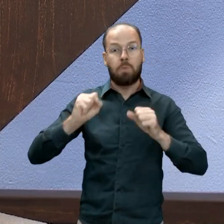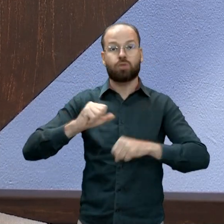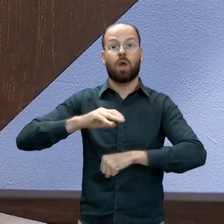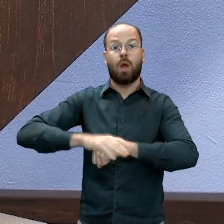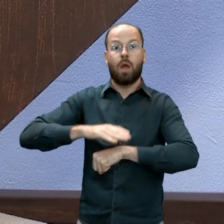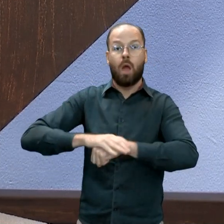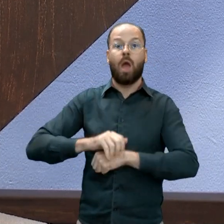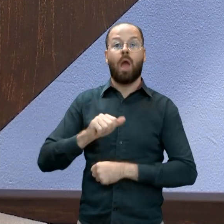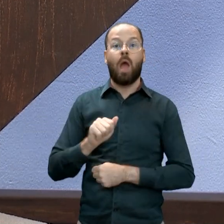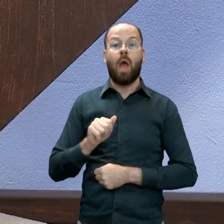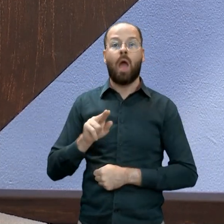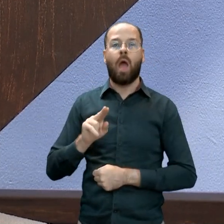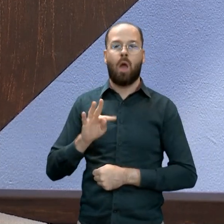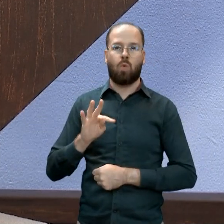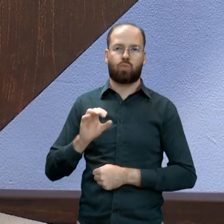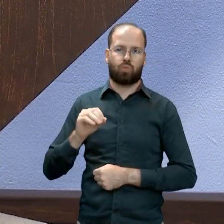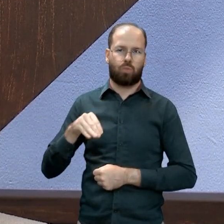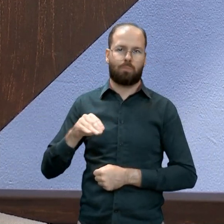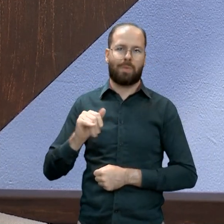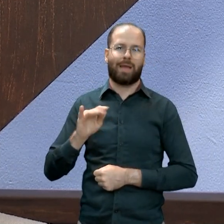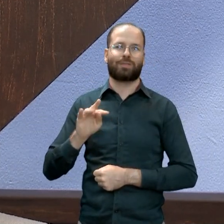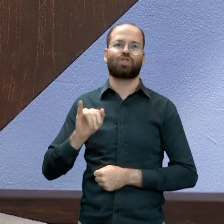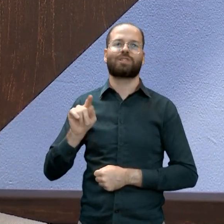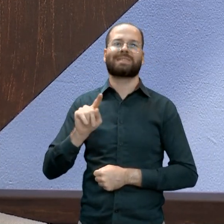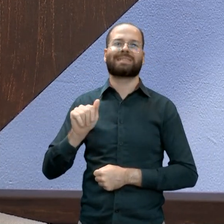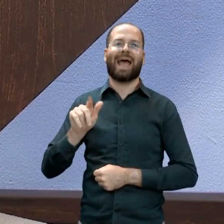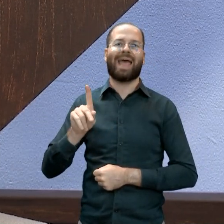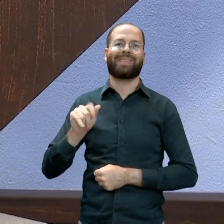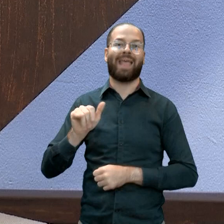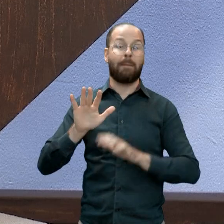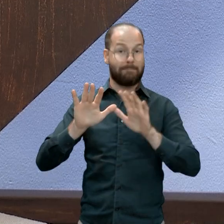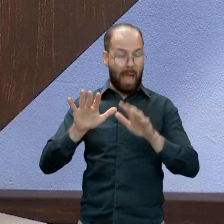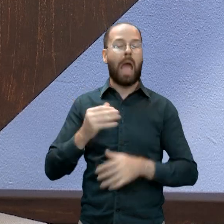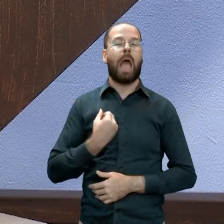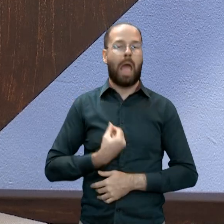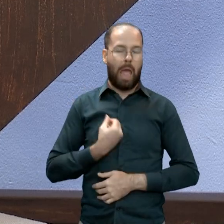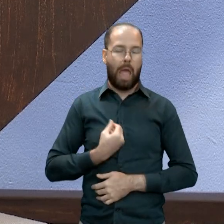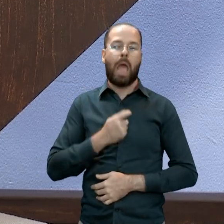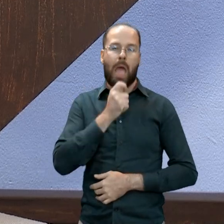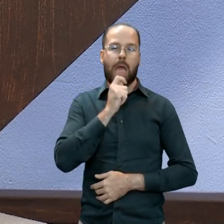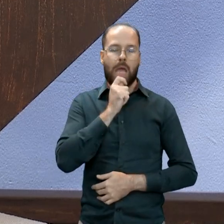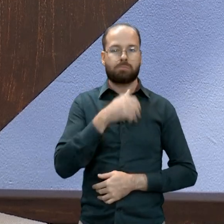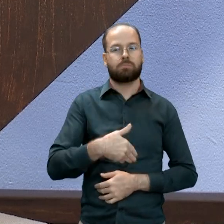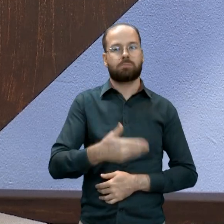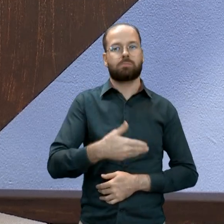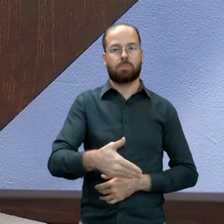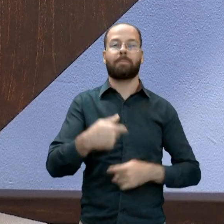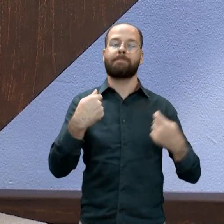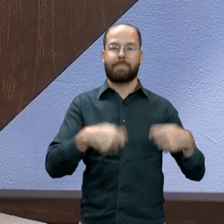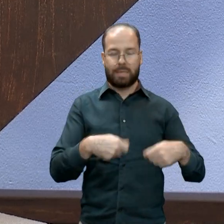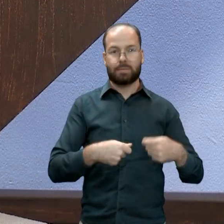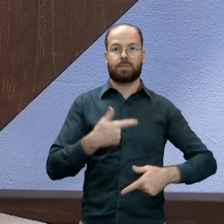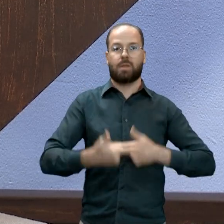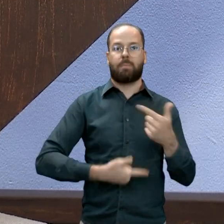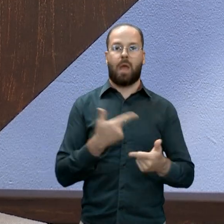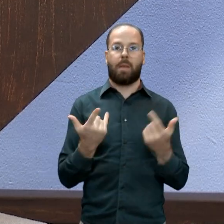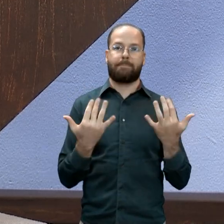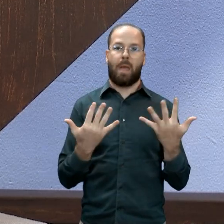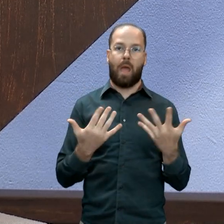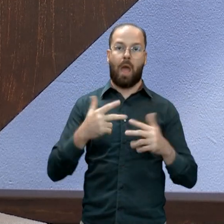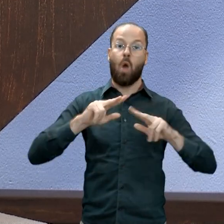nós precisamos, né, do trabalho humano. E essa discussão vem muito com a indústria 5.0, né? Eu